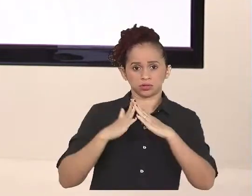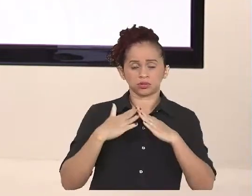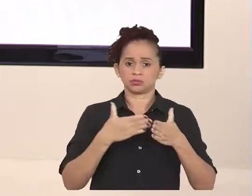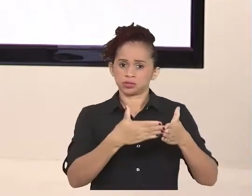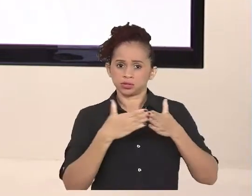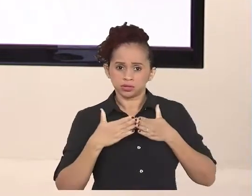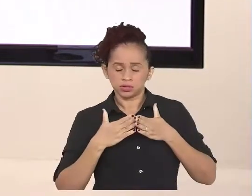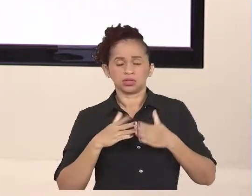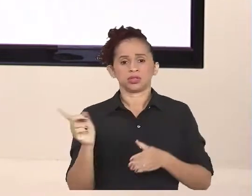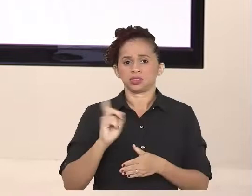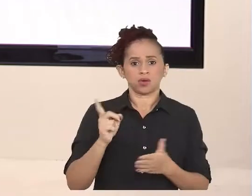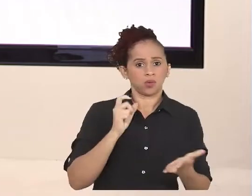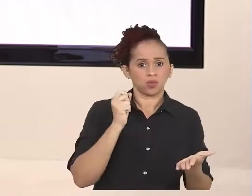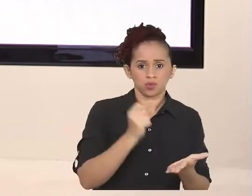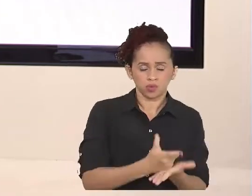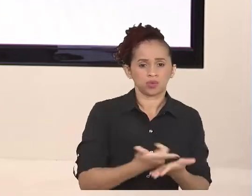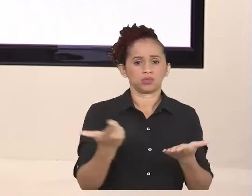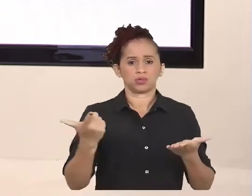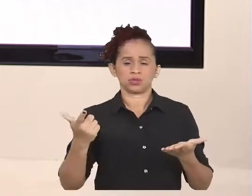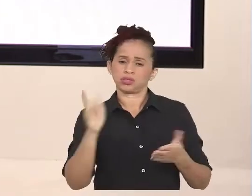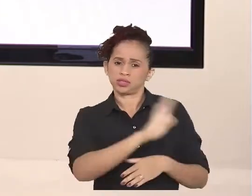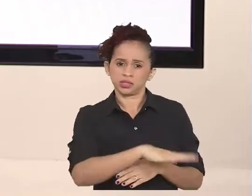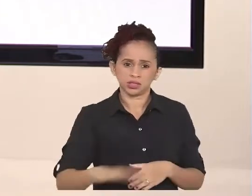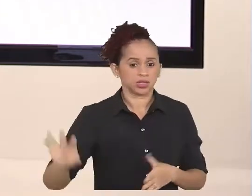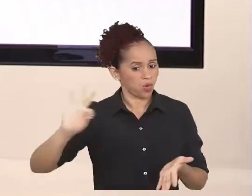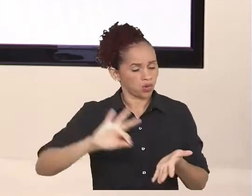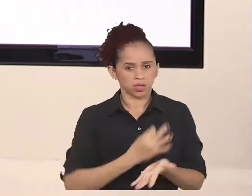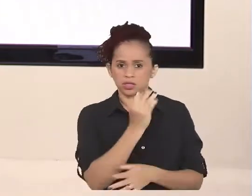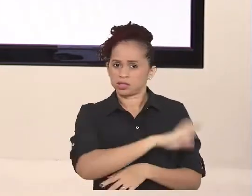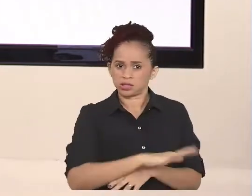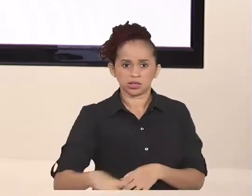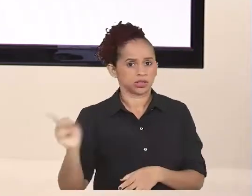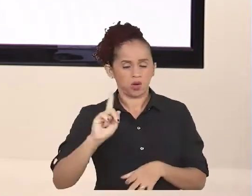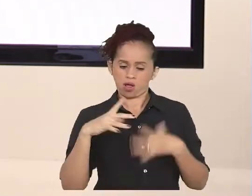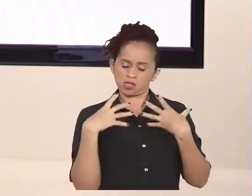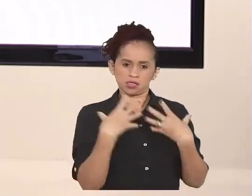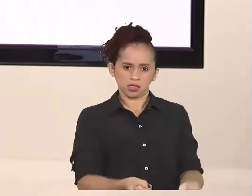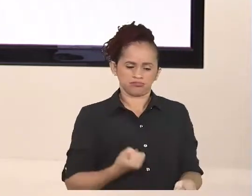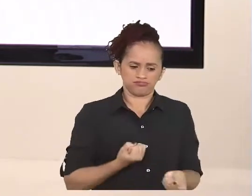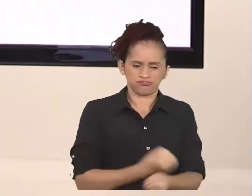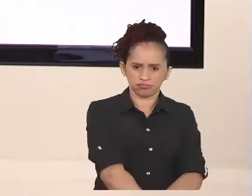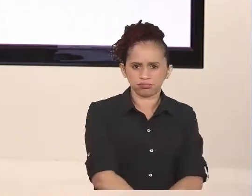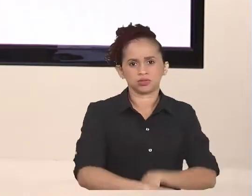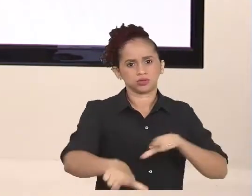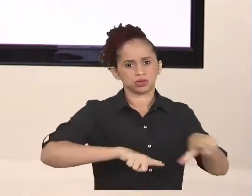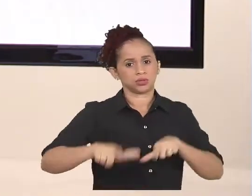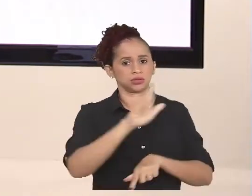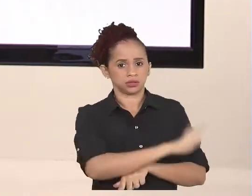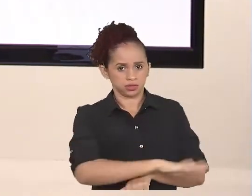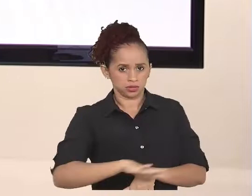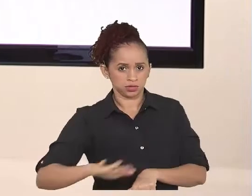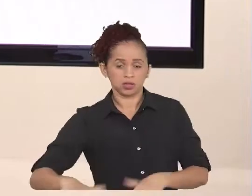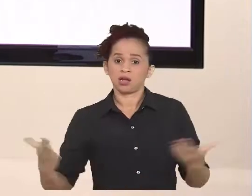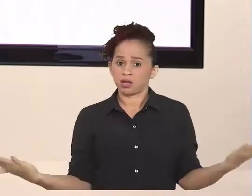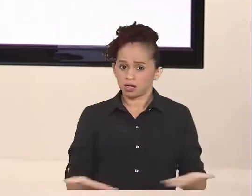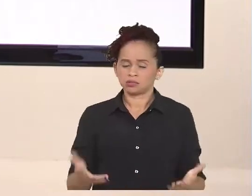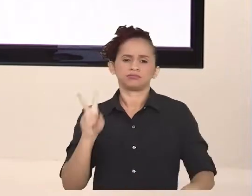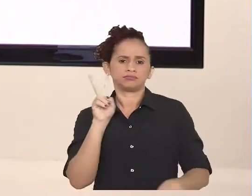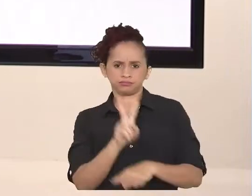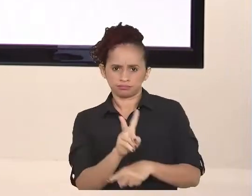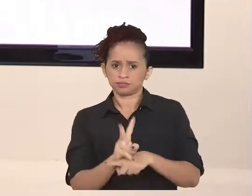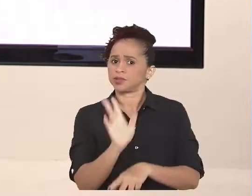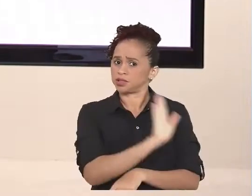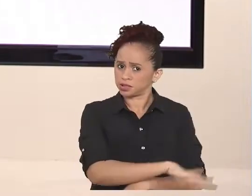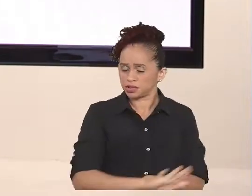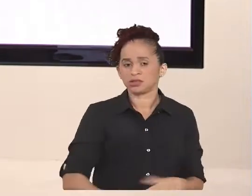comprem de crianças, não contratem crianças e não aceite a exploração do trabalho infantil. Agora, mais do que nunca, proteja